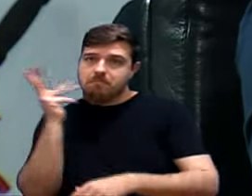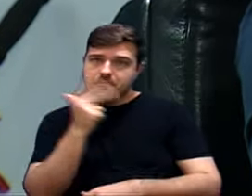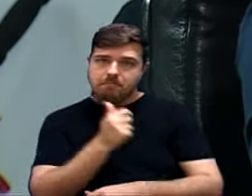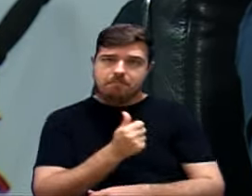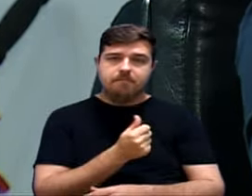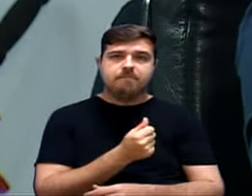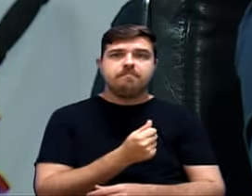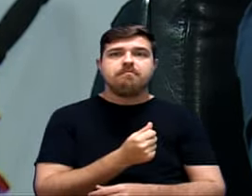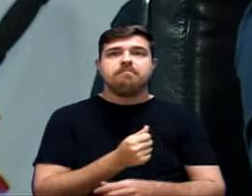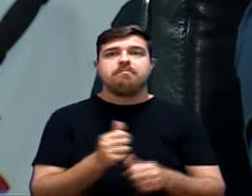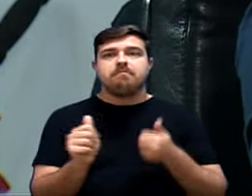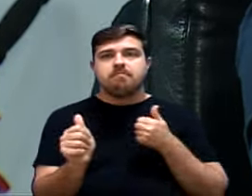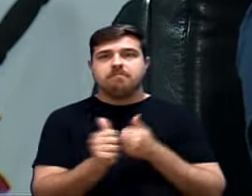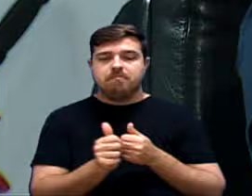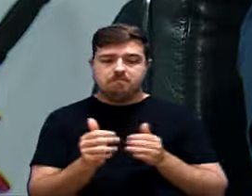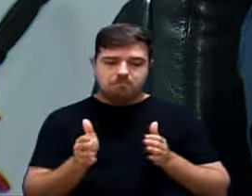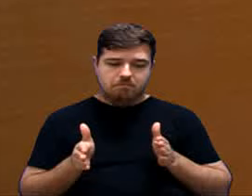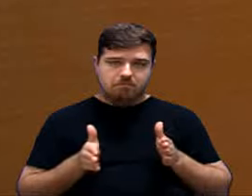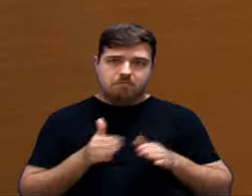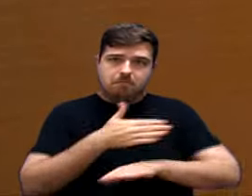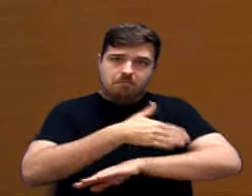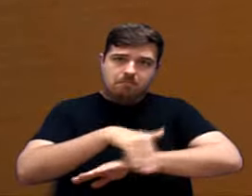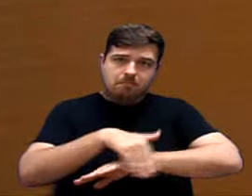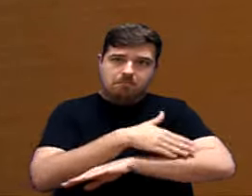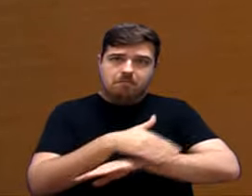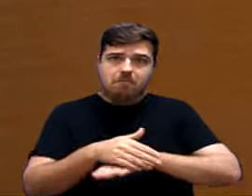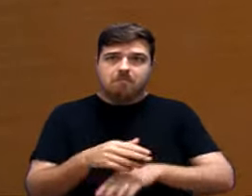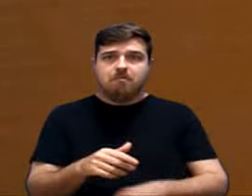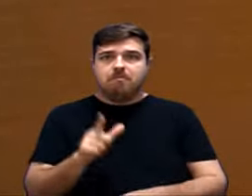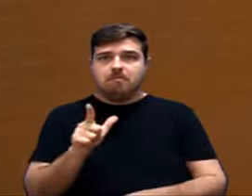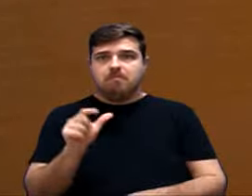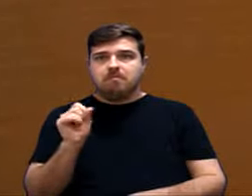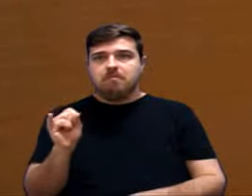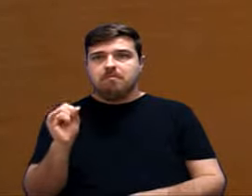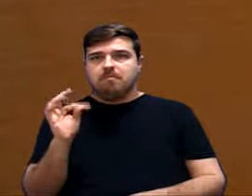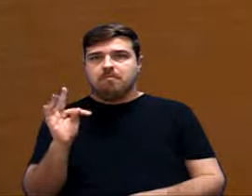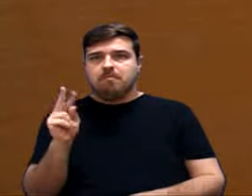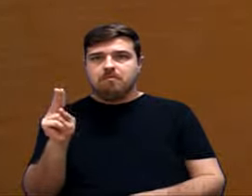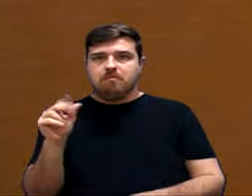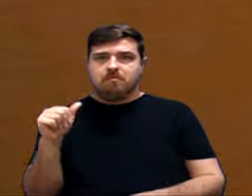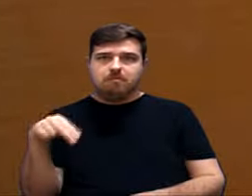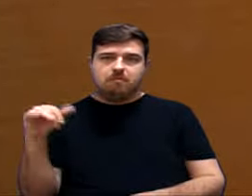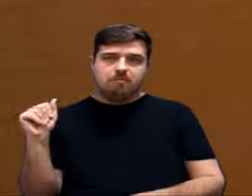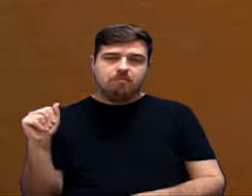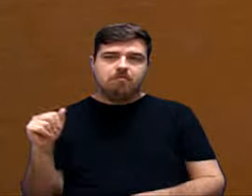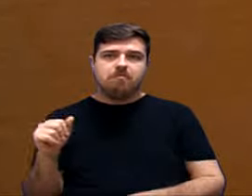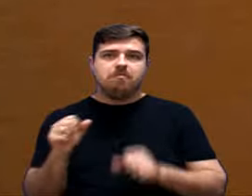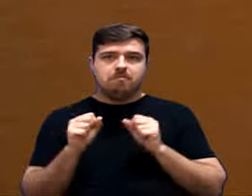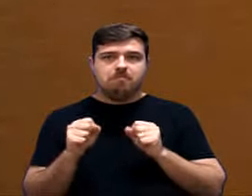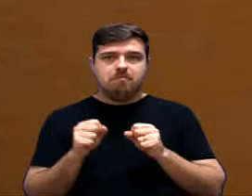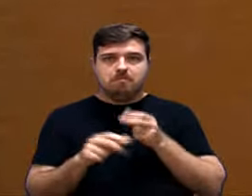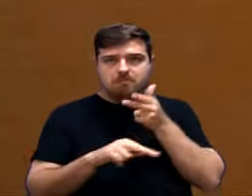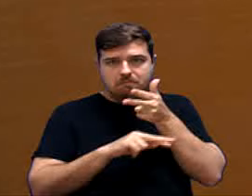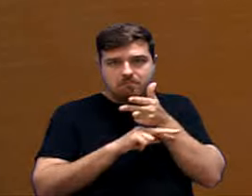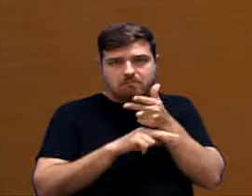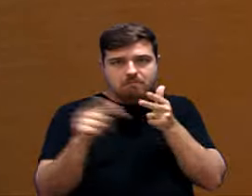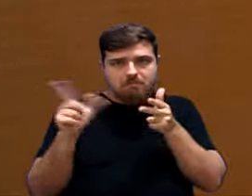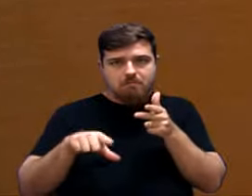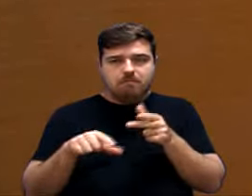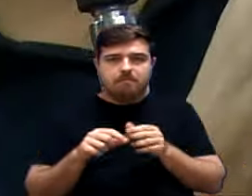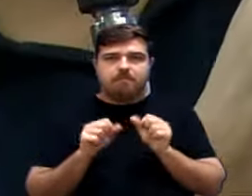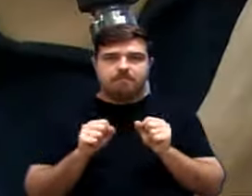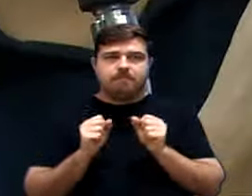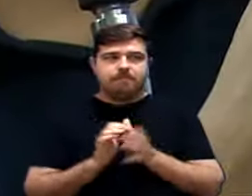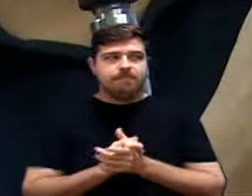pega em torno da Rua Lituânia e várias ruas ali da adjacência do Jardim Pagliato é uma cadeirinha se puder pegar de novo é uma é